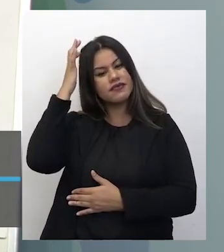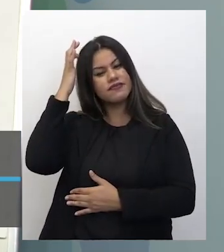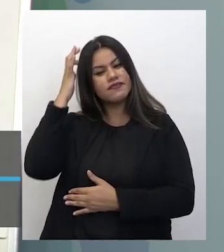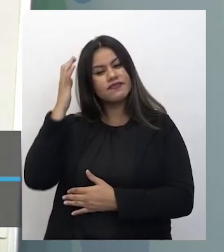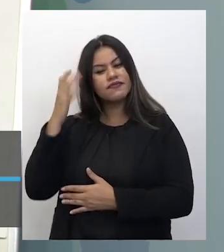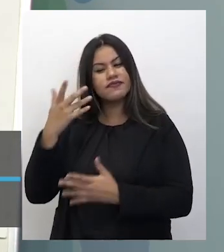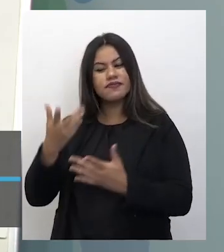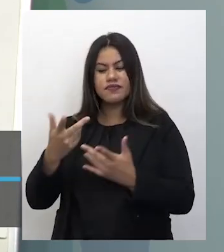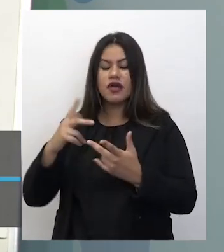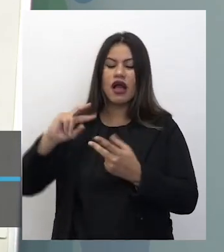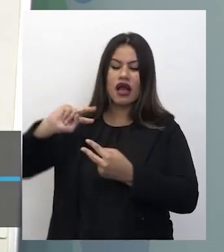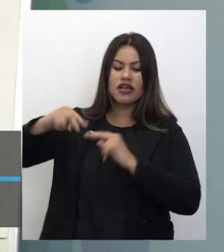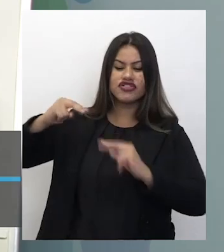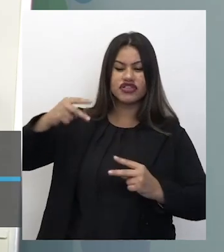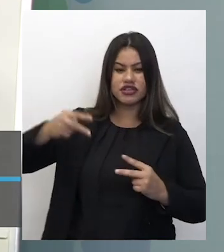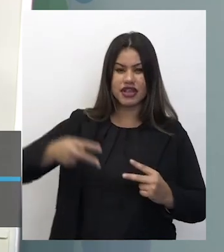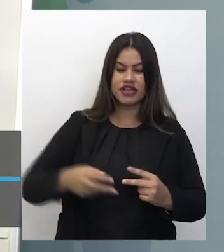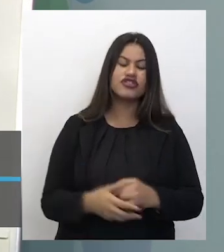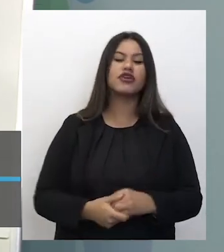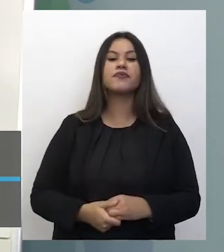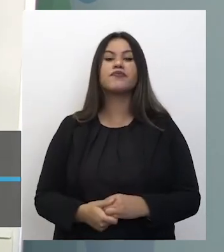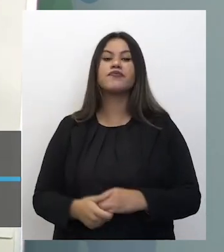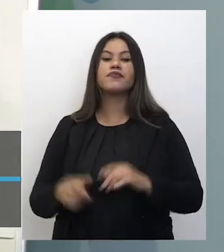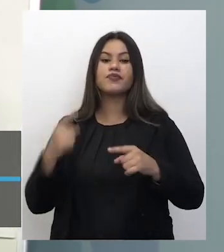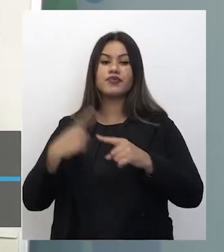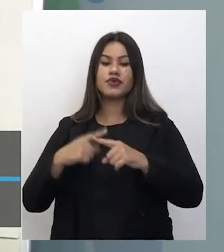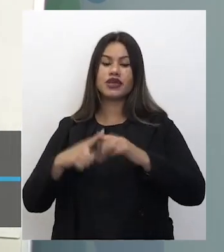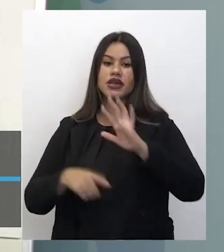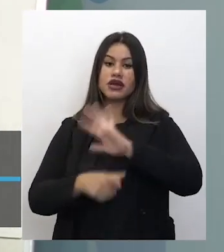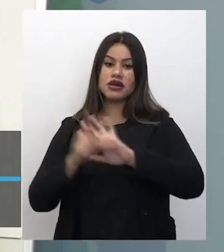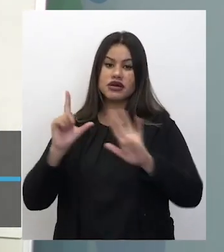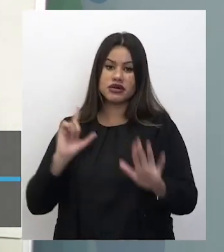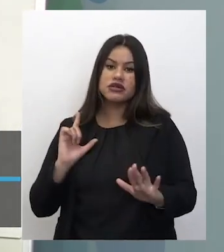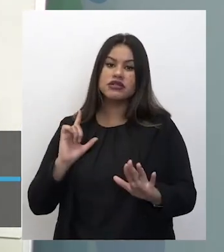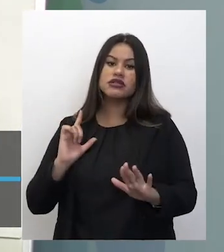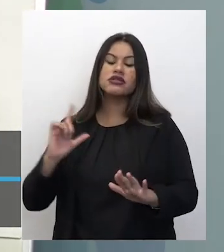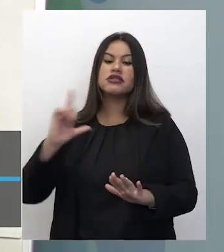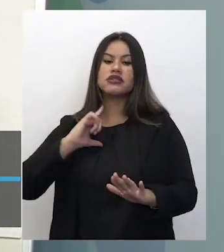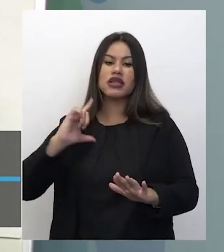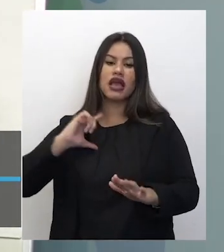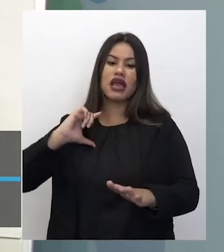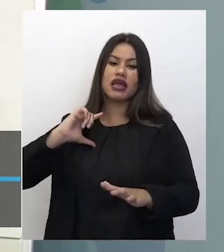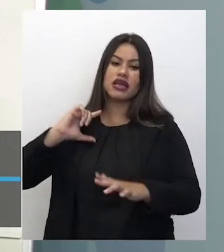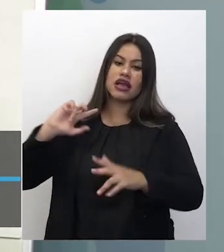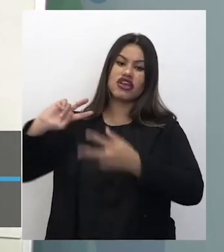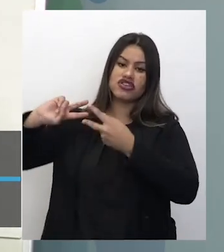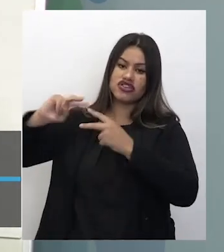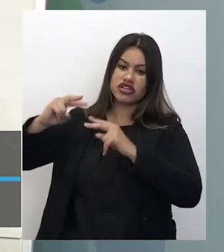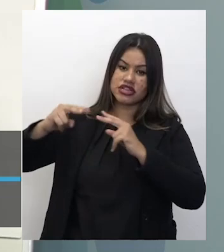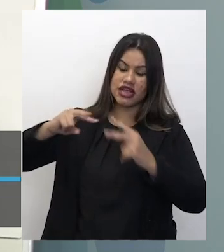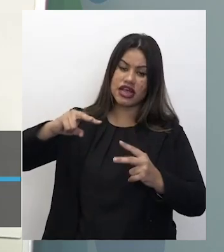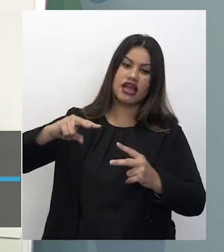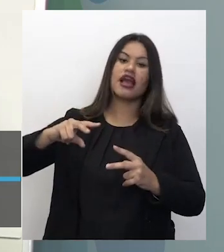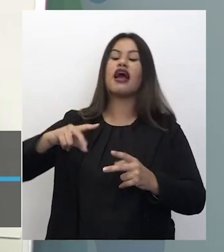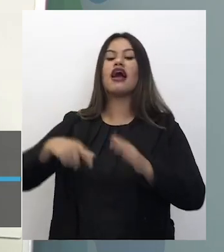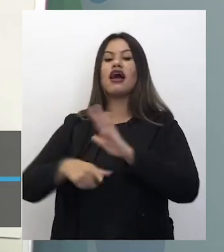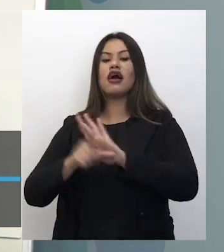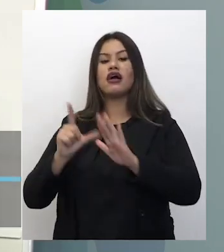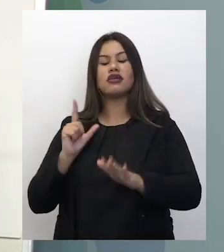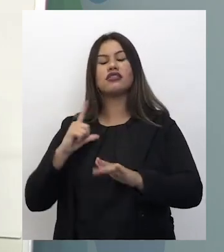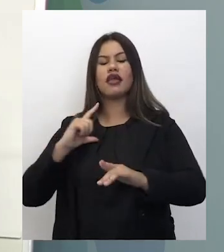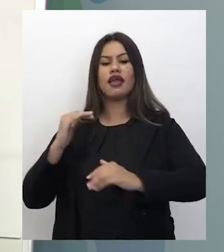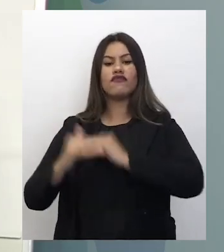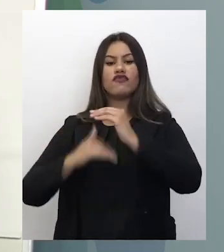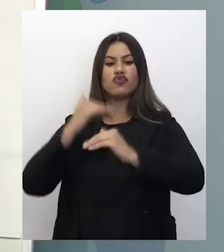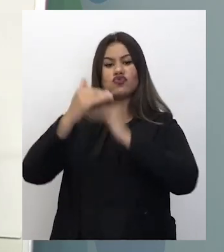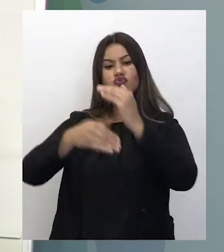contribuição da genética. Porque antes de se descobrir a genética, né, já teve o estudo da evolução dos seres vivos. Mas vocês